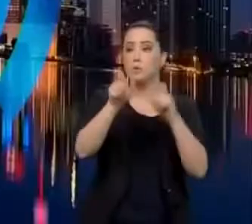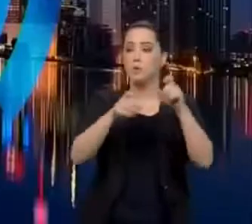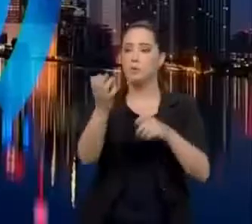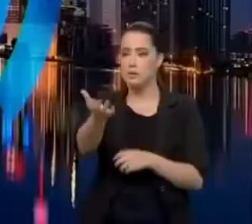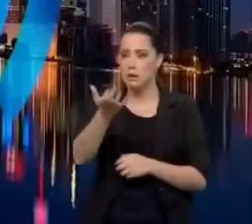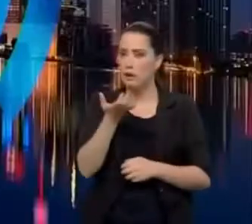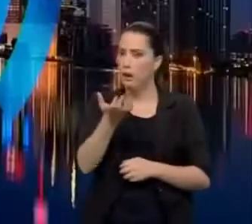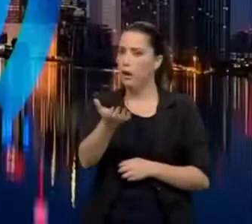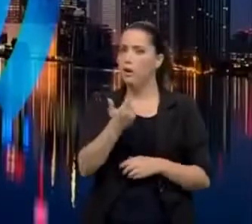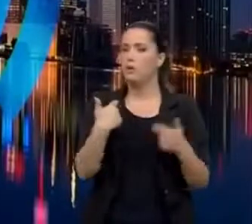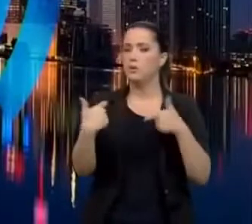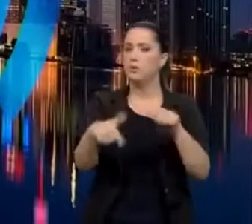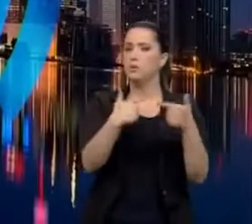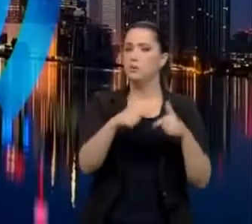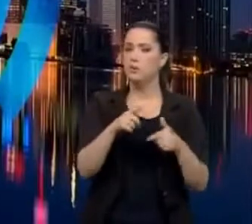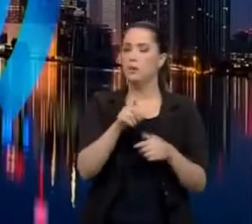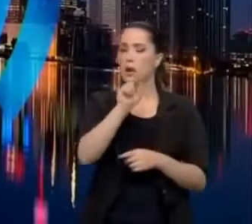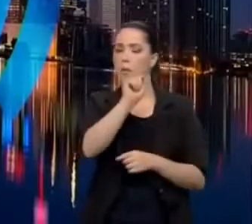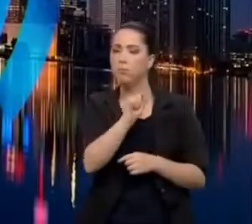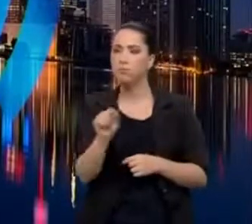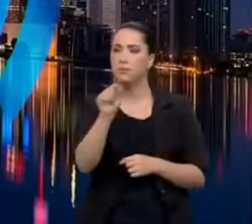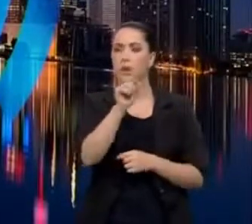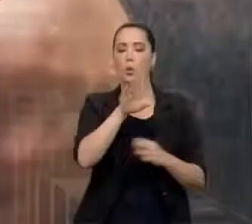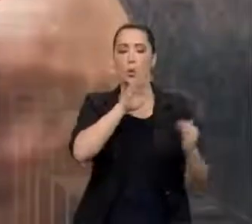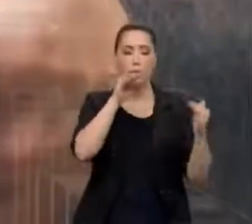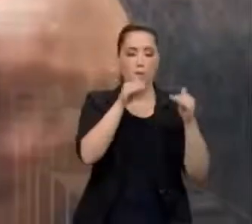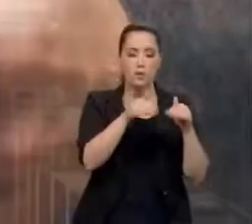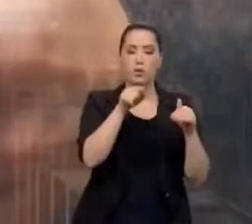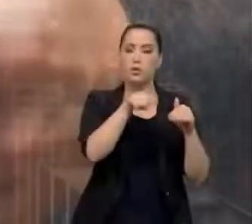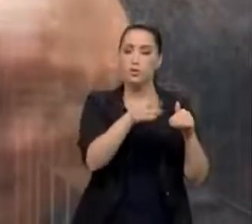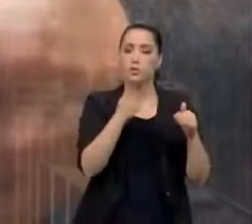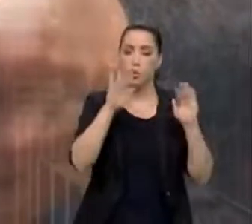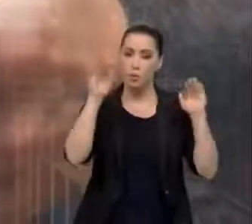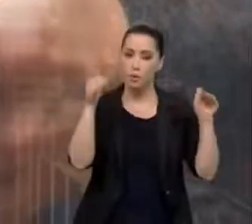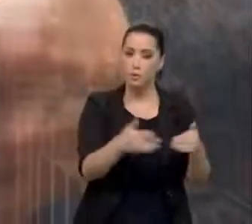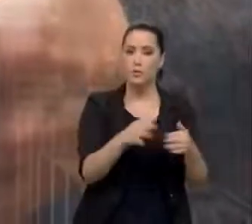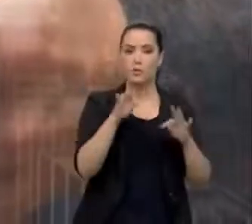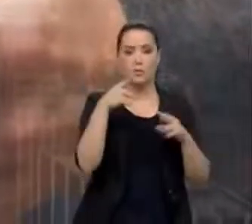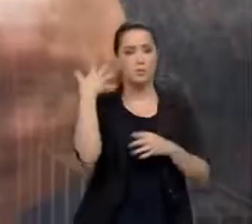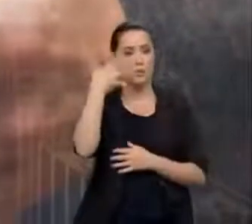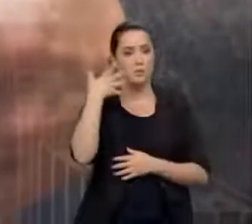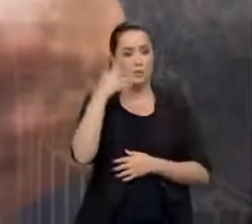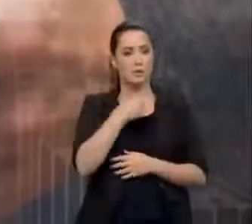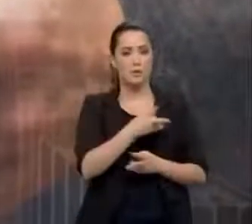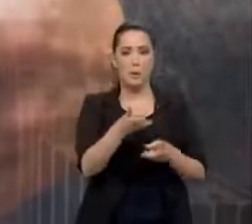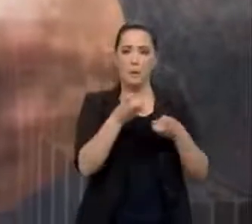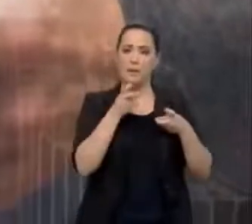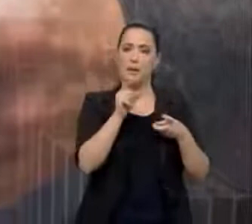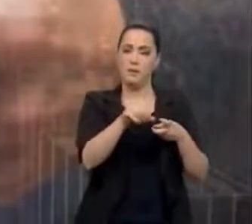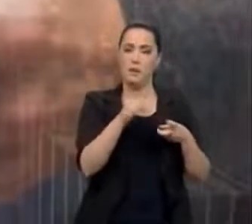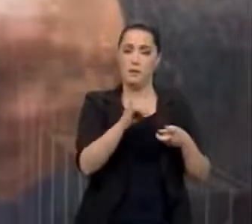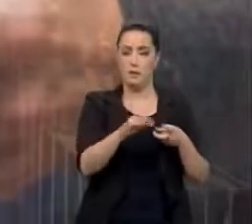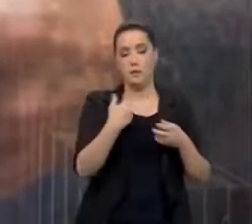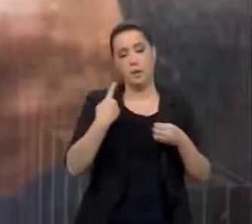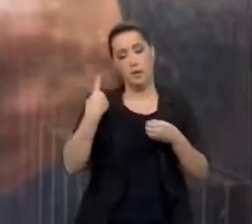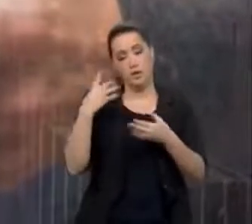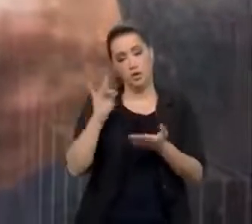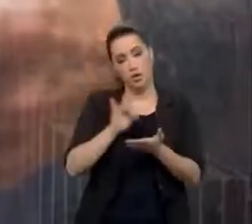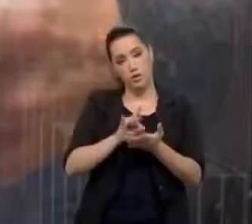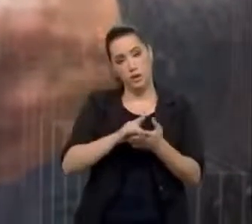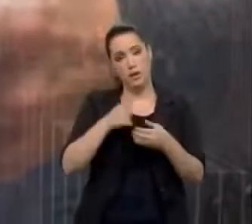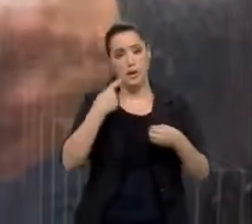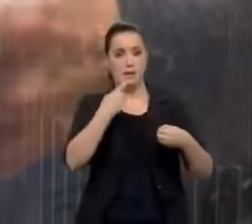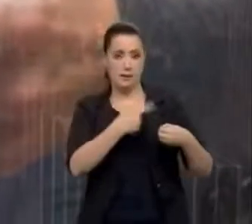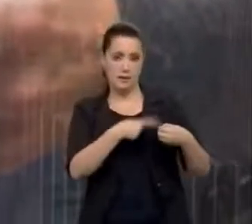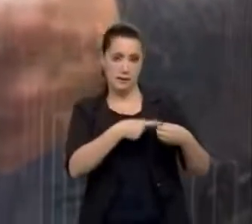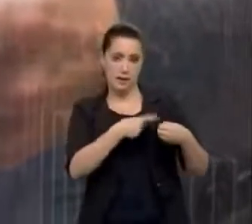interessados em suas ações pontuais com este foco. Depois de toda essa explicação, já deu para você perceber que para ser verdadeiramente